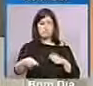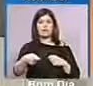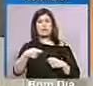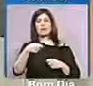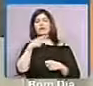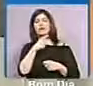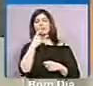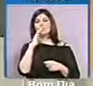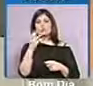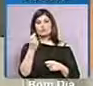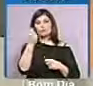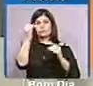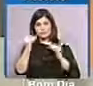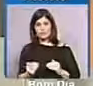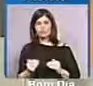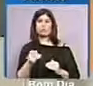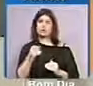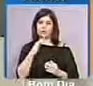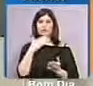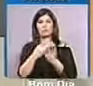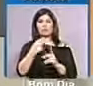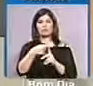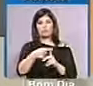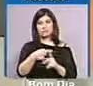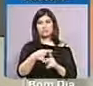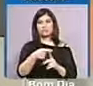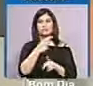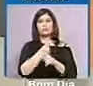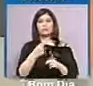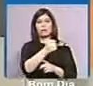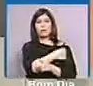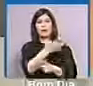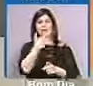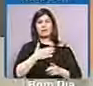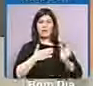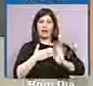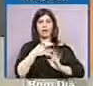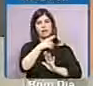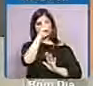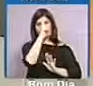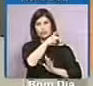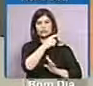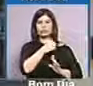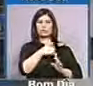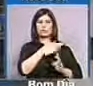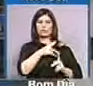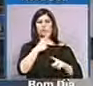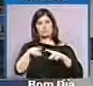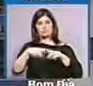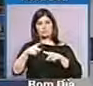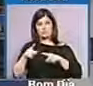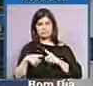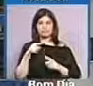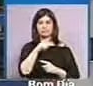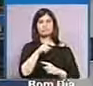de spreads. Isso é extremamente positivo porque a dação não interessa nem ao setor financeiro, nem às próprias pessoas.